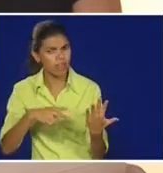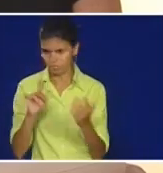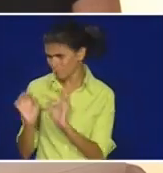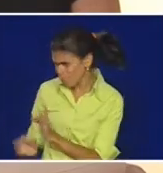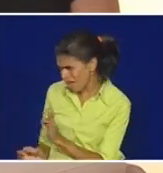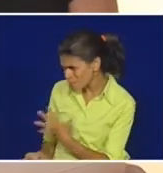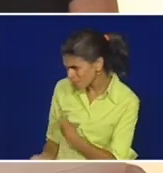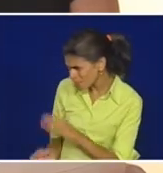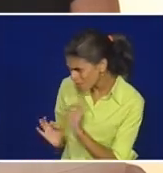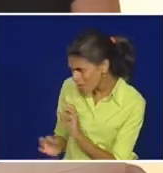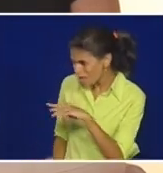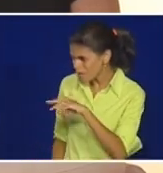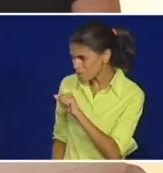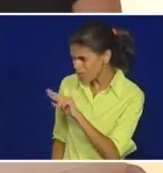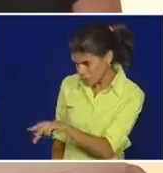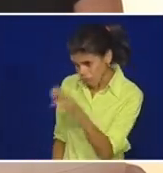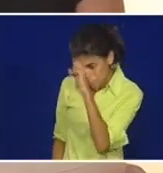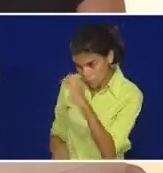Se aprendeu muito, né?